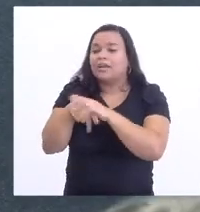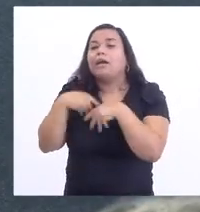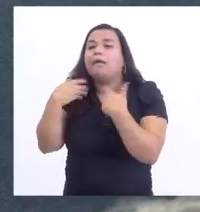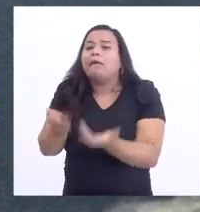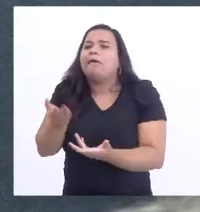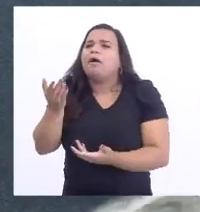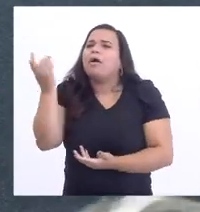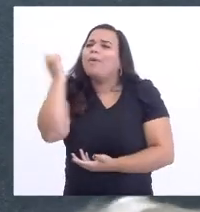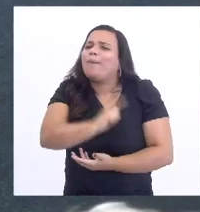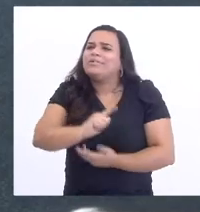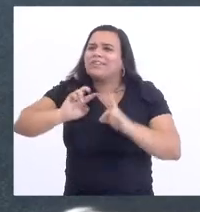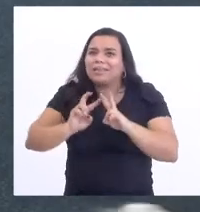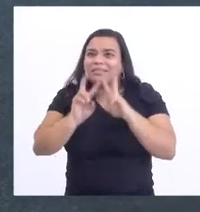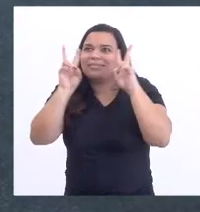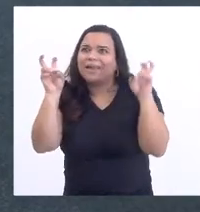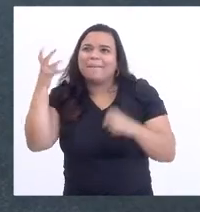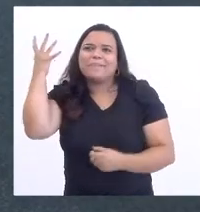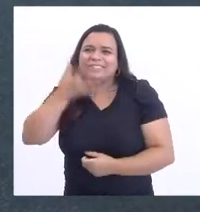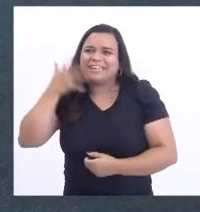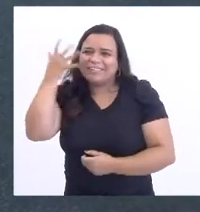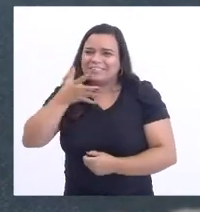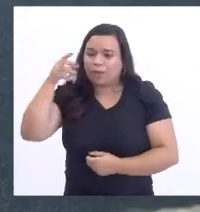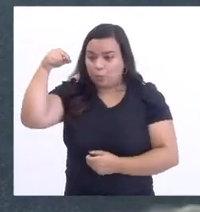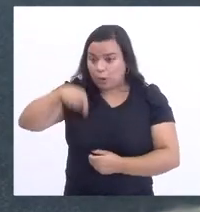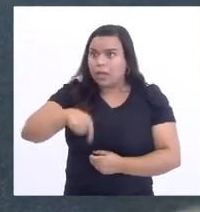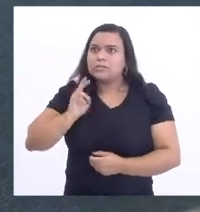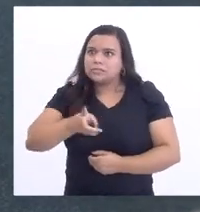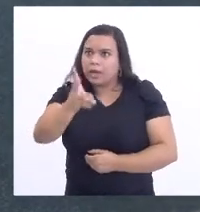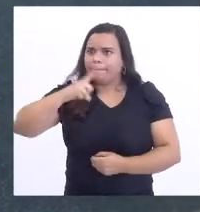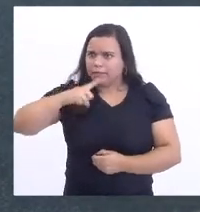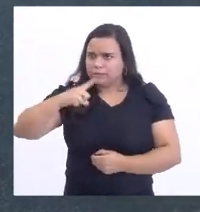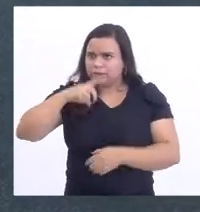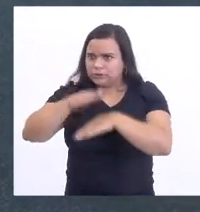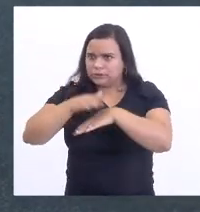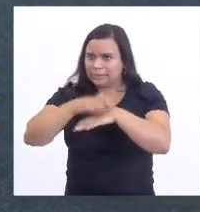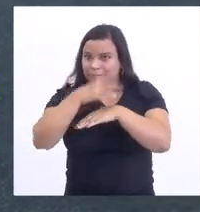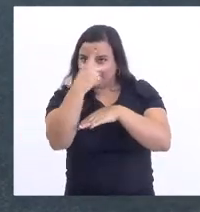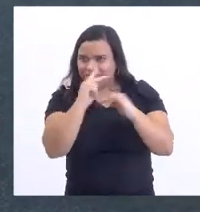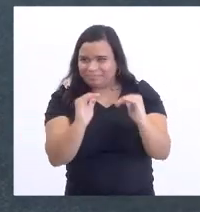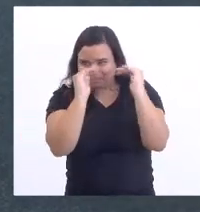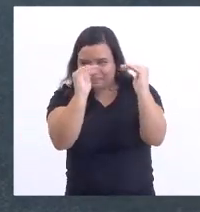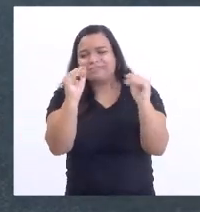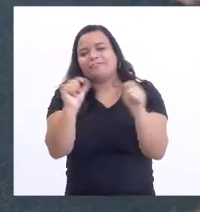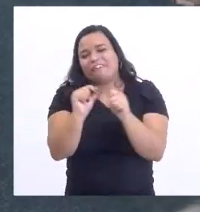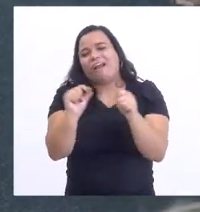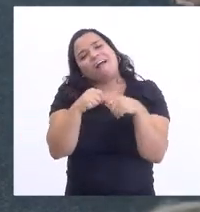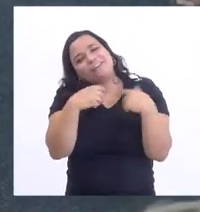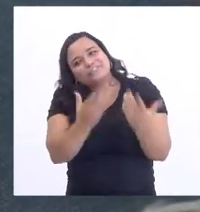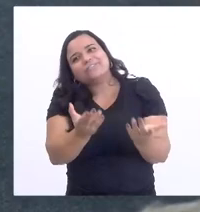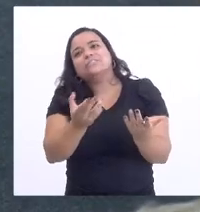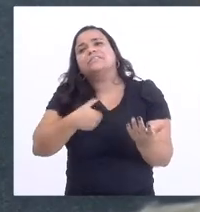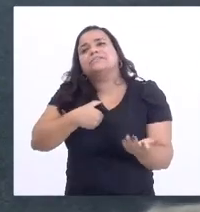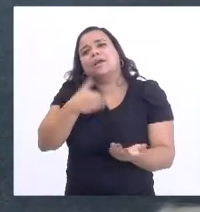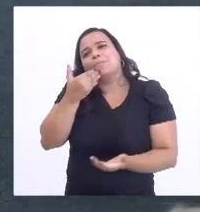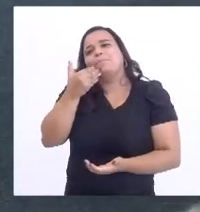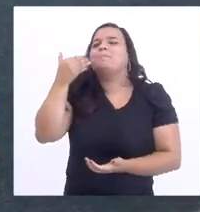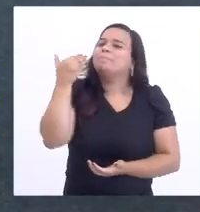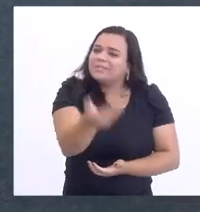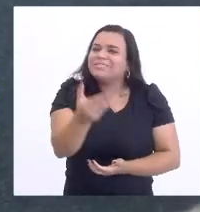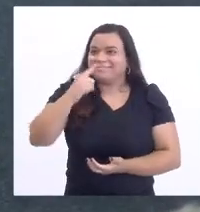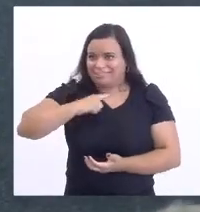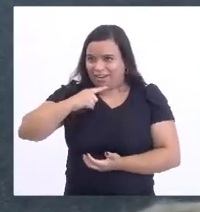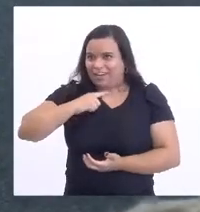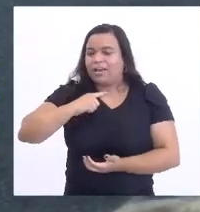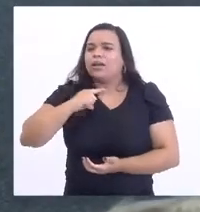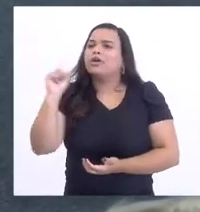a sessão temática que sempre é feita por Vossa Excelência. Então, deixa aqui o pedido, nós